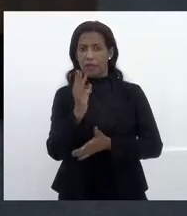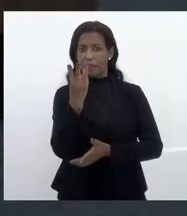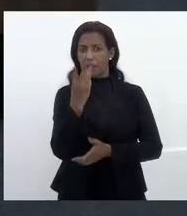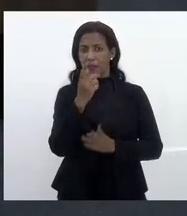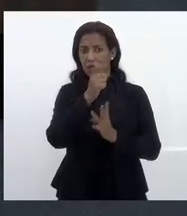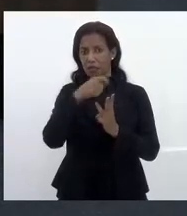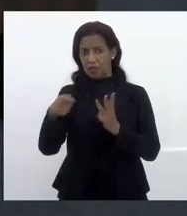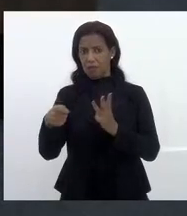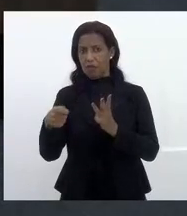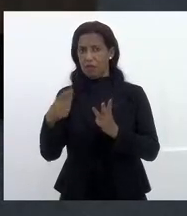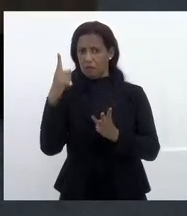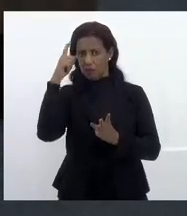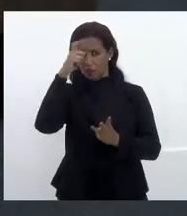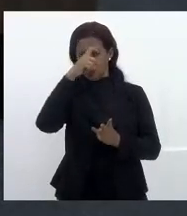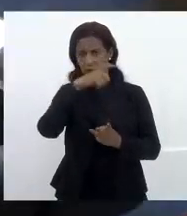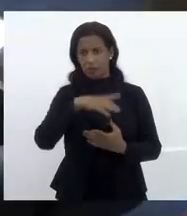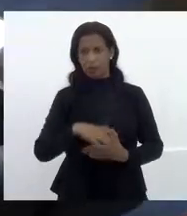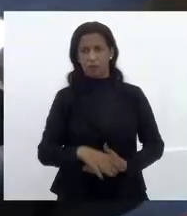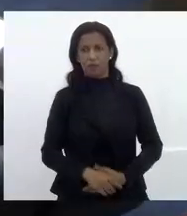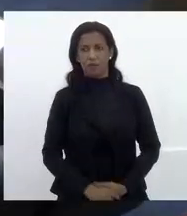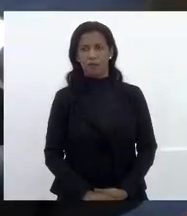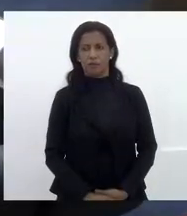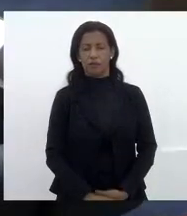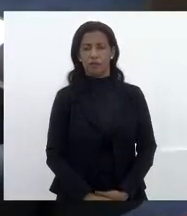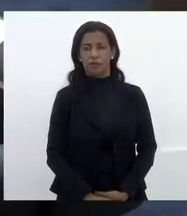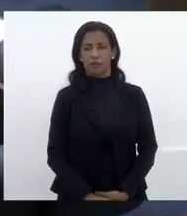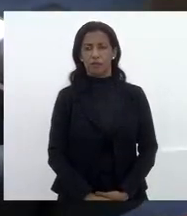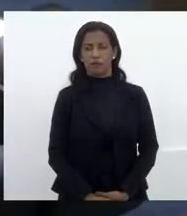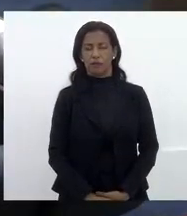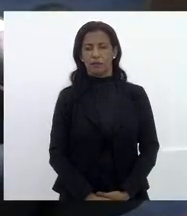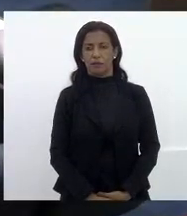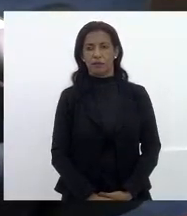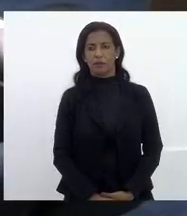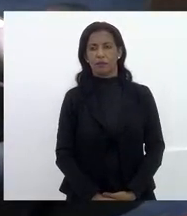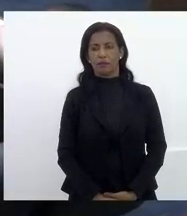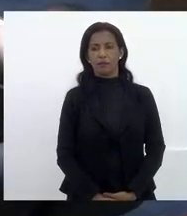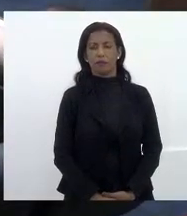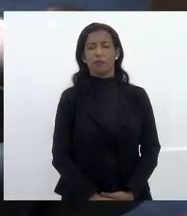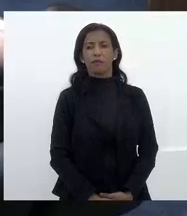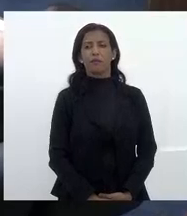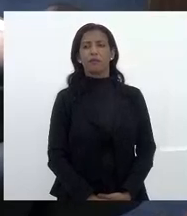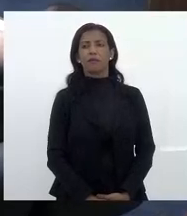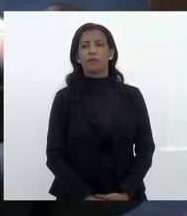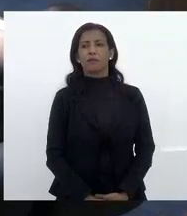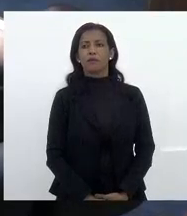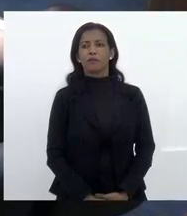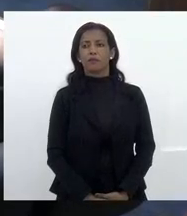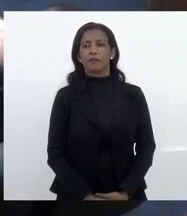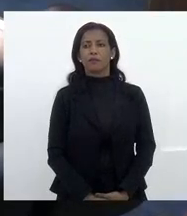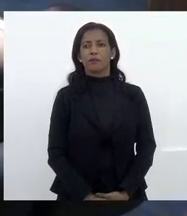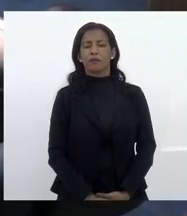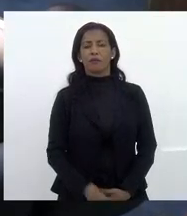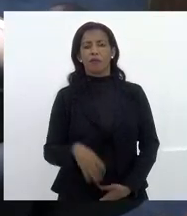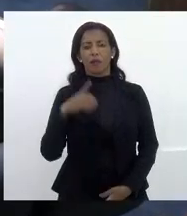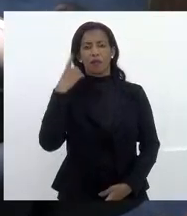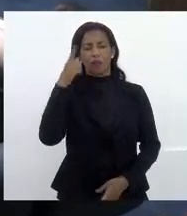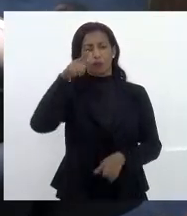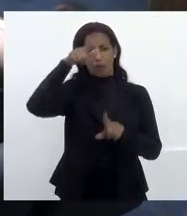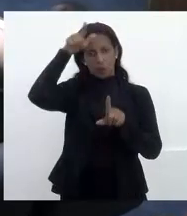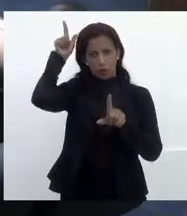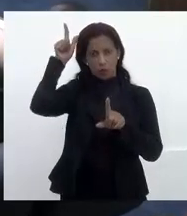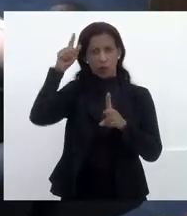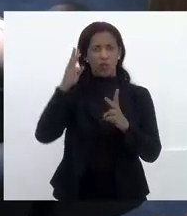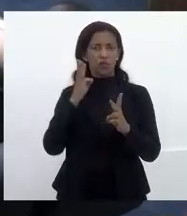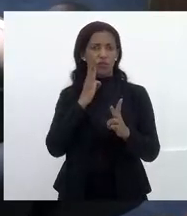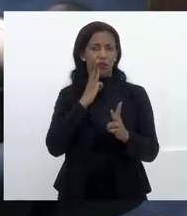vai ser muito difícil o apresentador Deputado Luiz Paulo depois Deputado waldeck Deputado